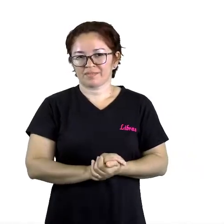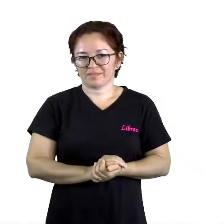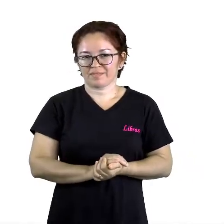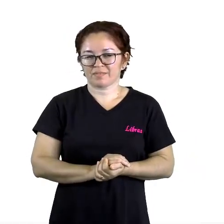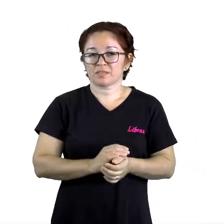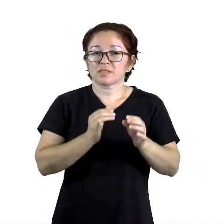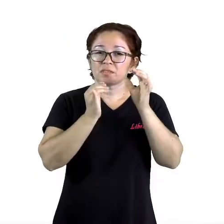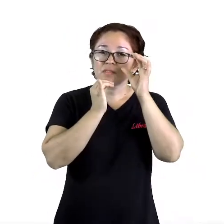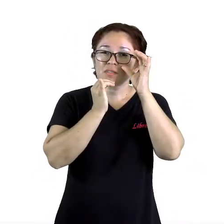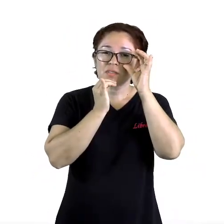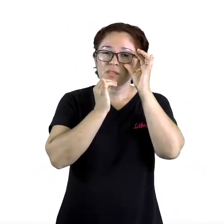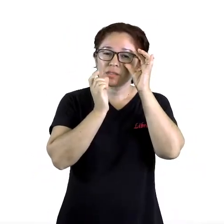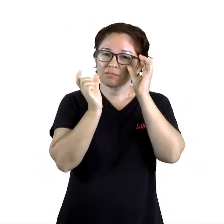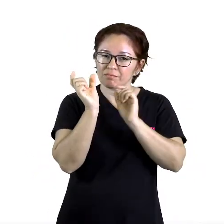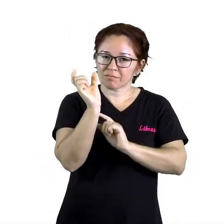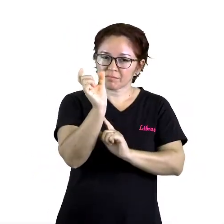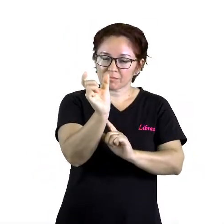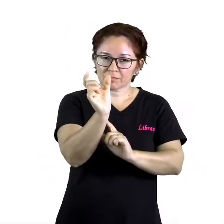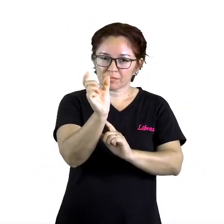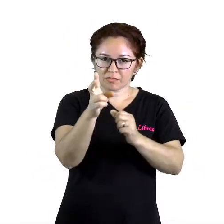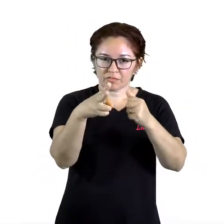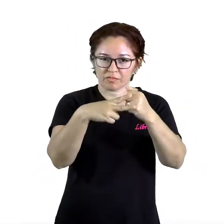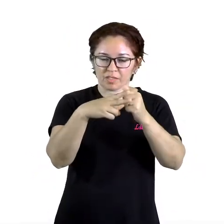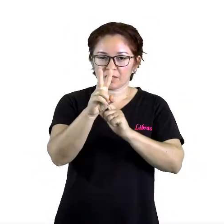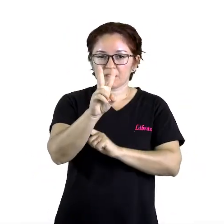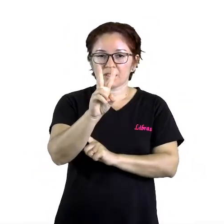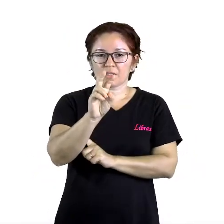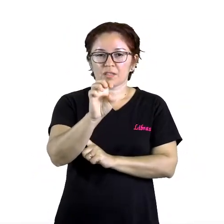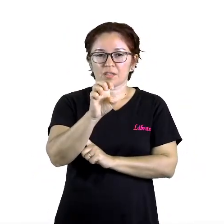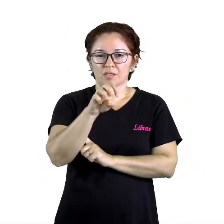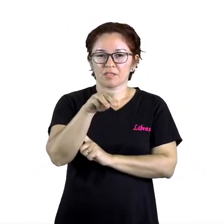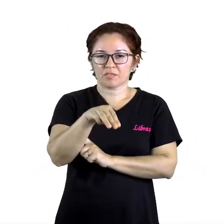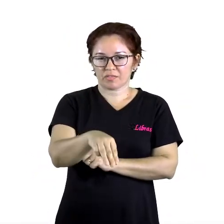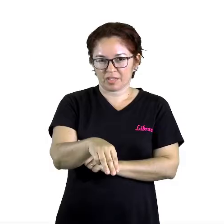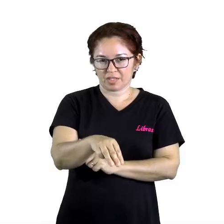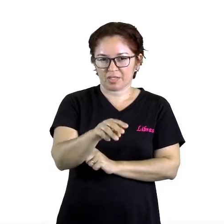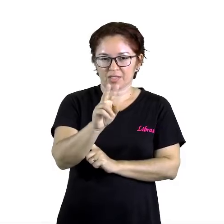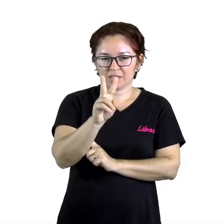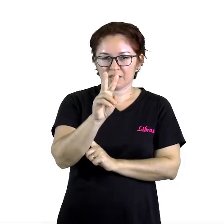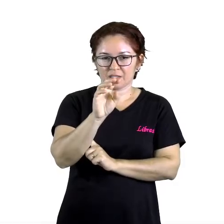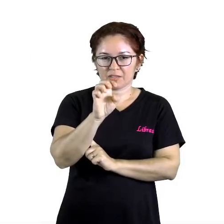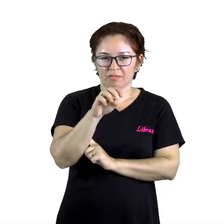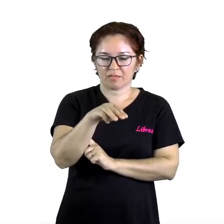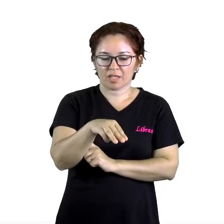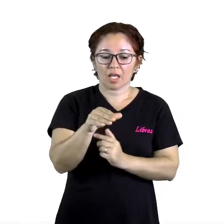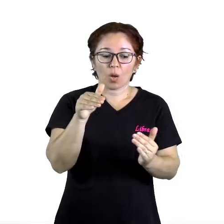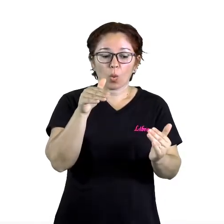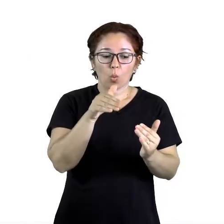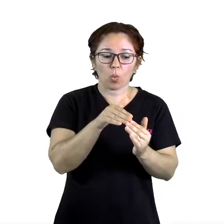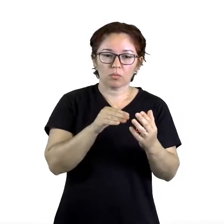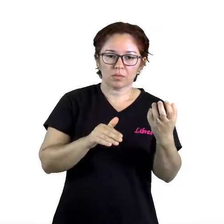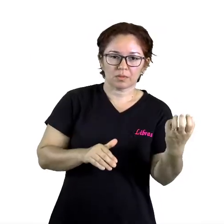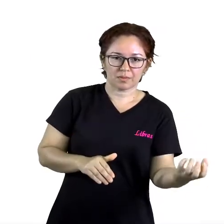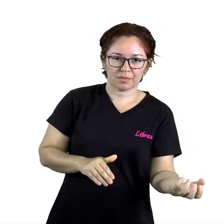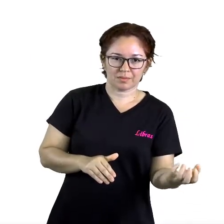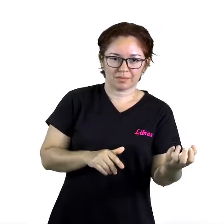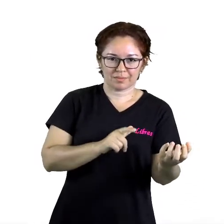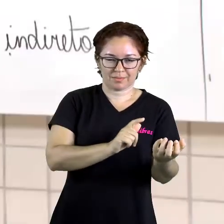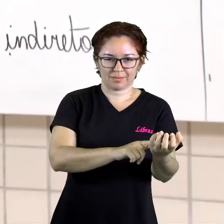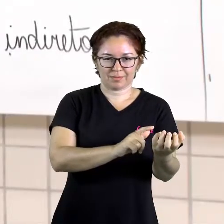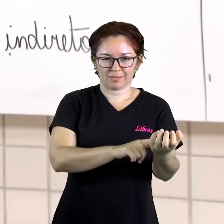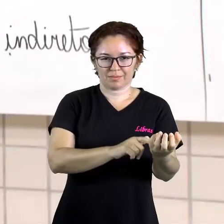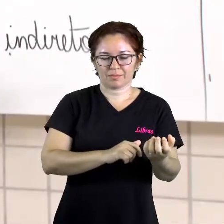do Pequi. Observa aí a preposição do. Então, eu tenho um objeto indireto. O objeto indireto ele vai